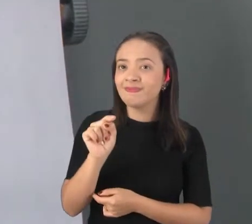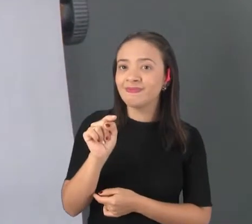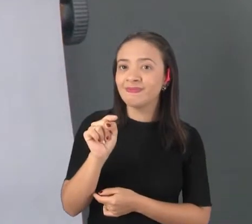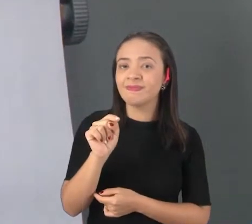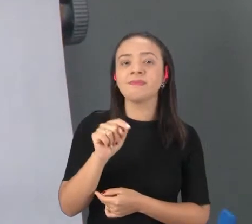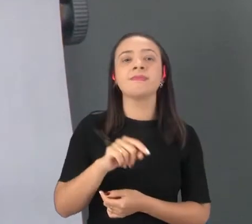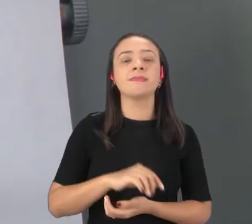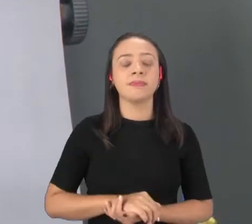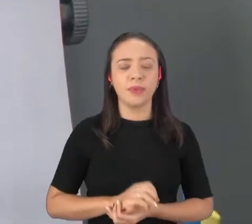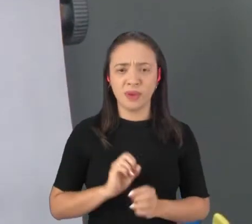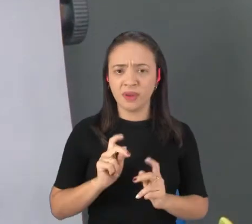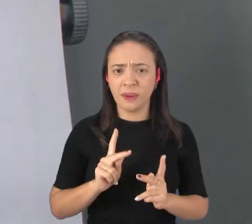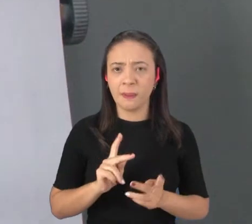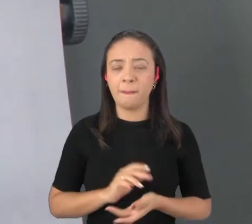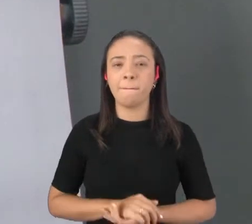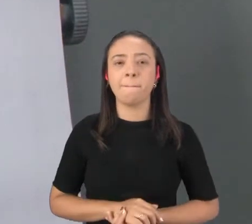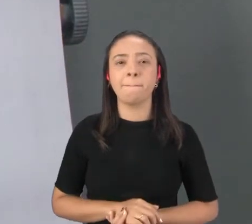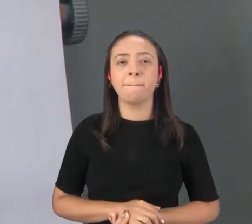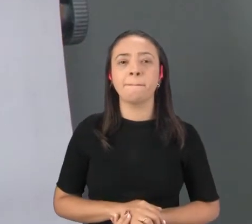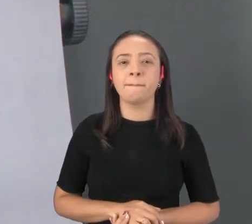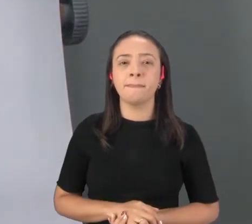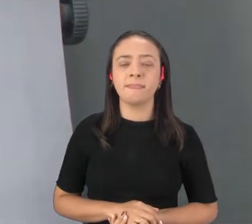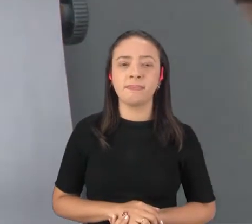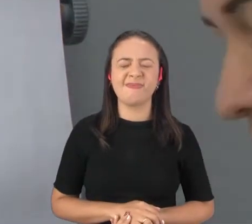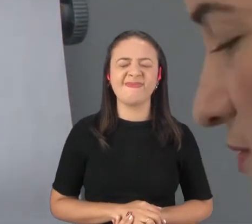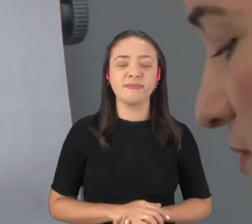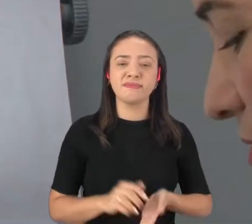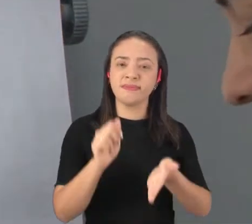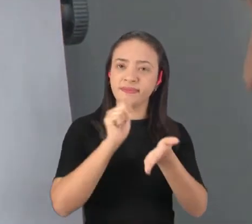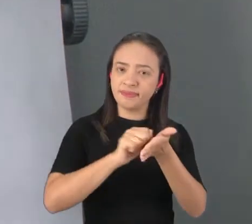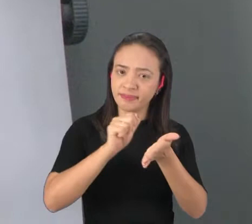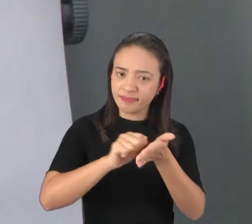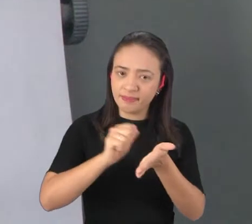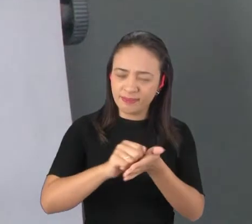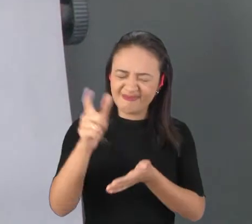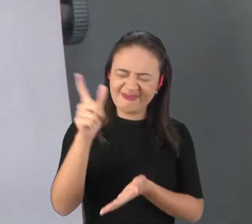exclamação, ok? E aí, eu escrevo